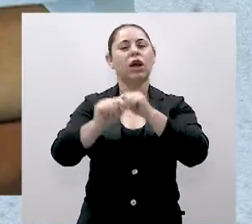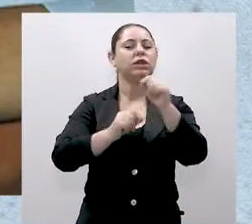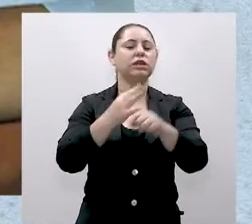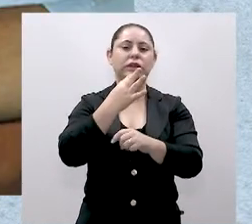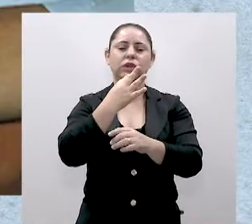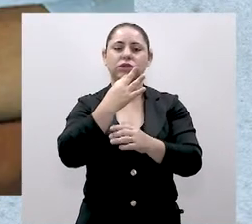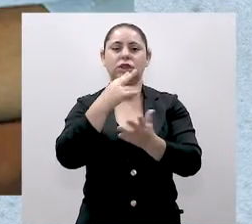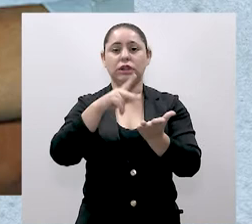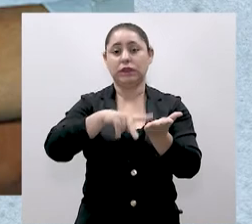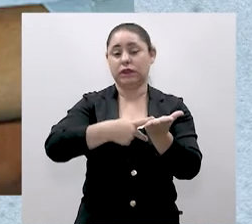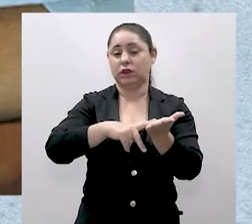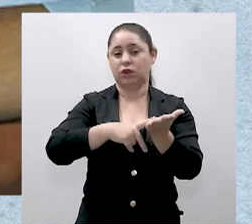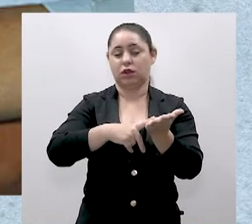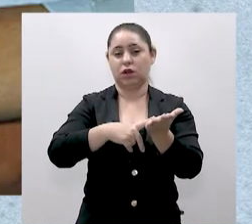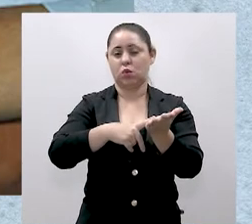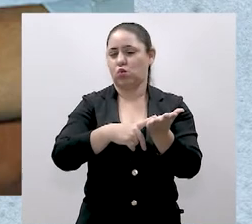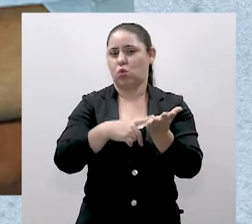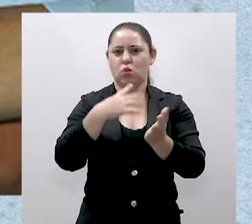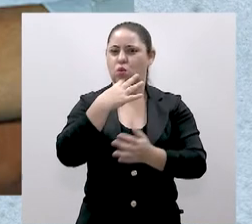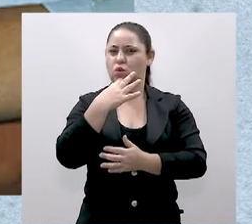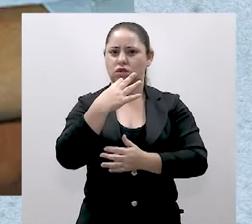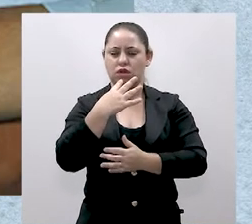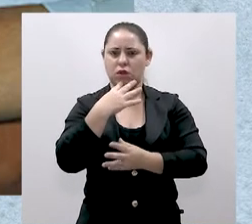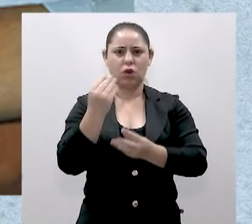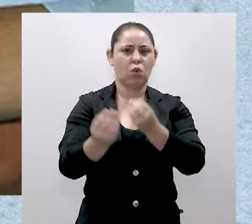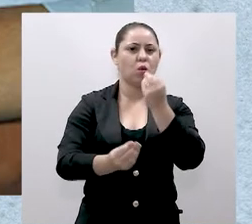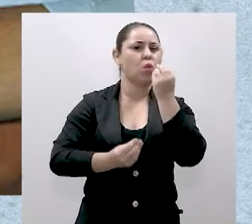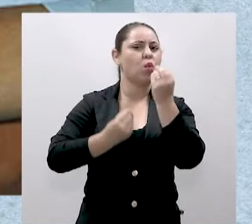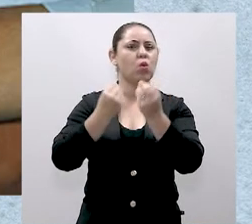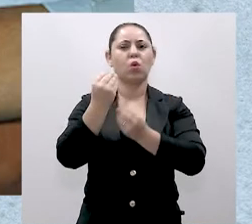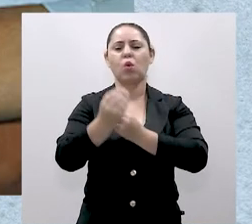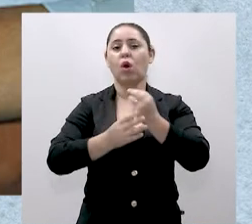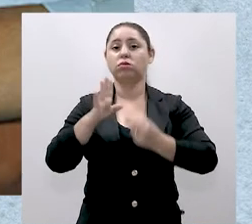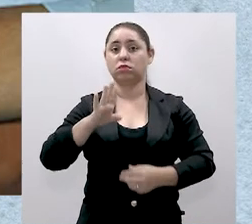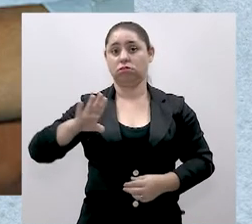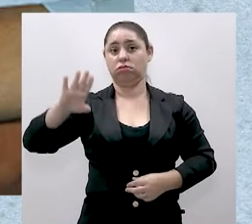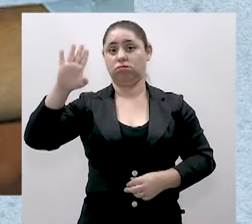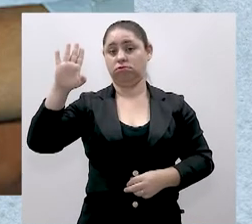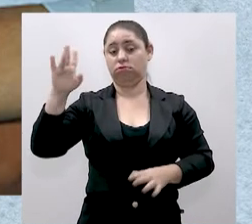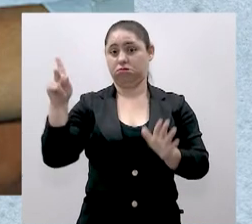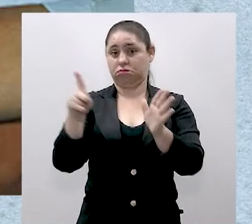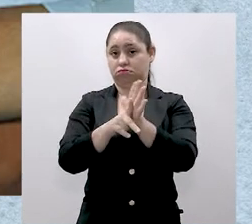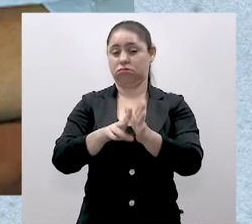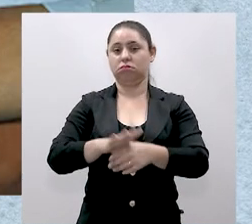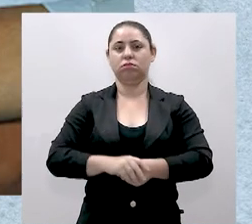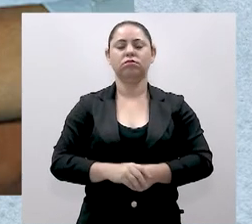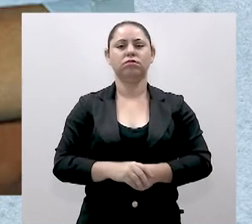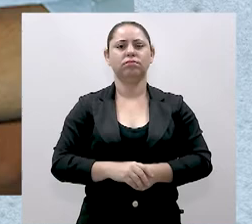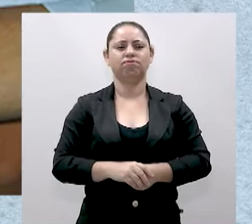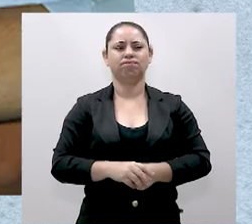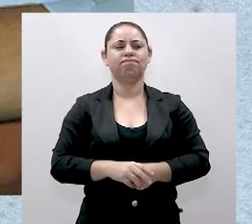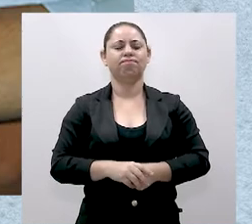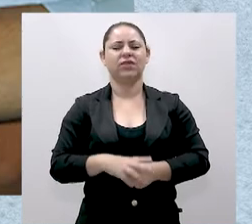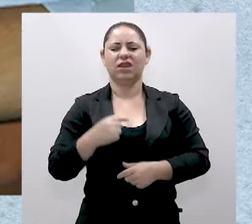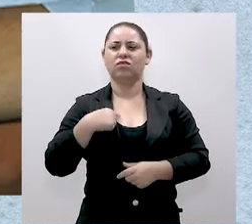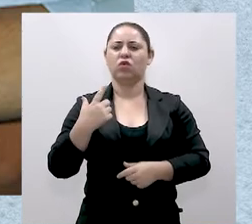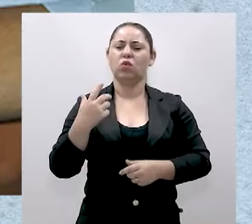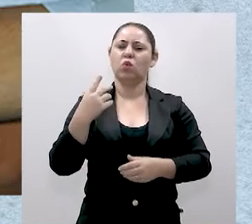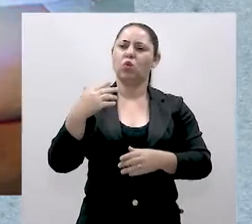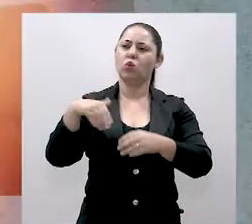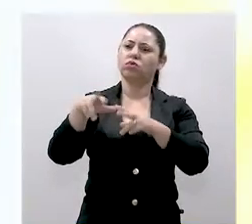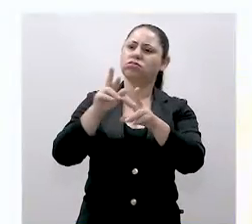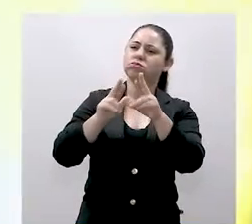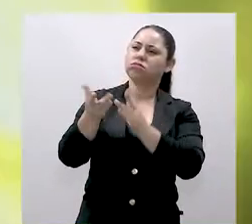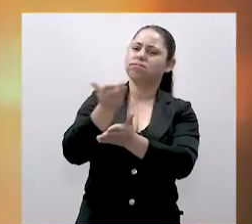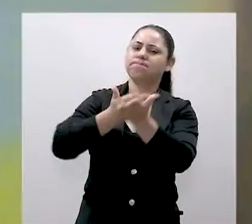que eu conhecia de Sindicato não conhecia já como o candidato mesmo né E aí ele me